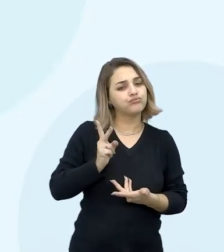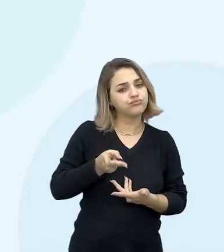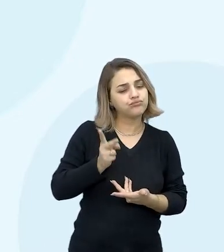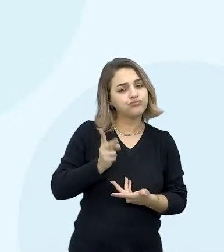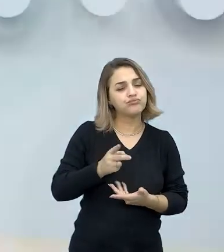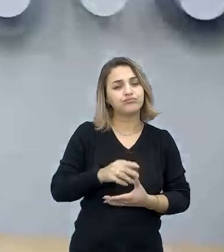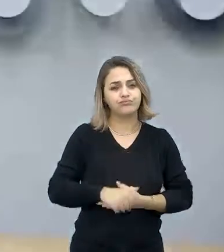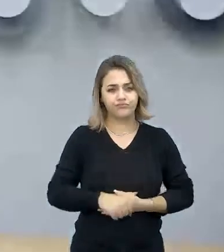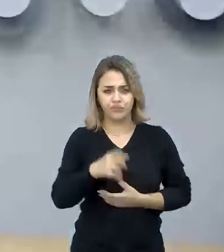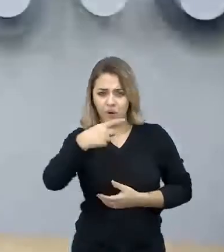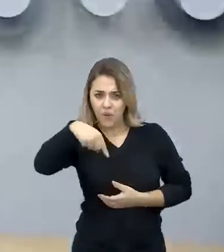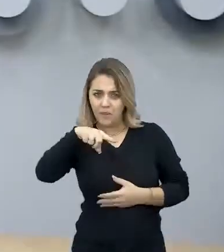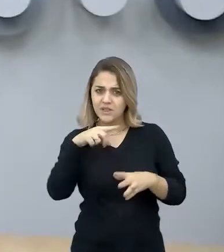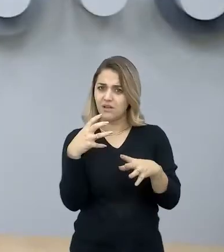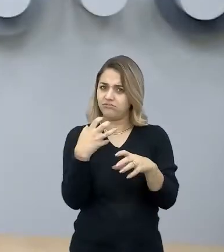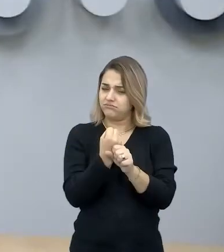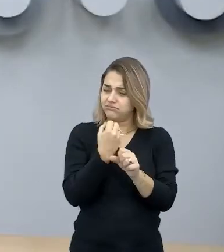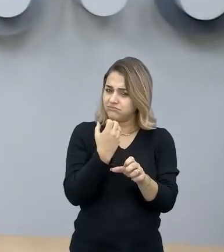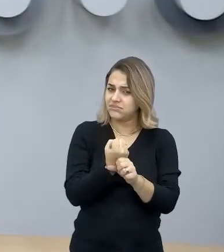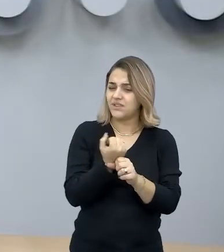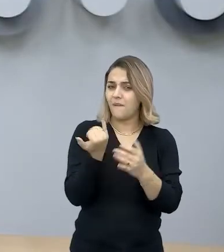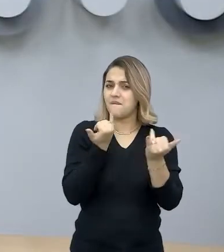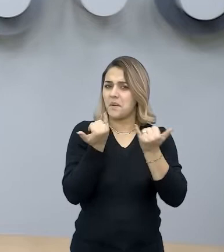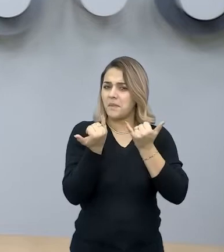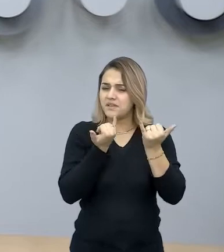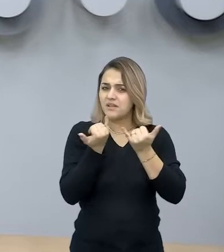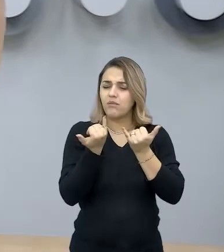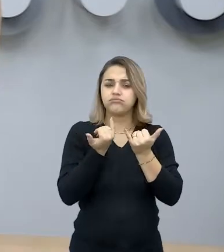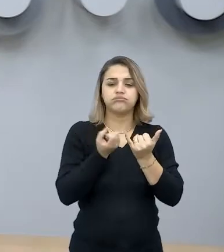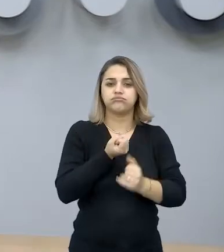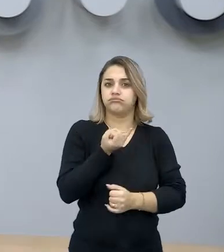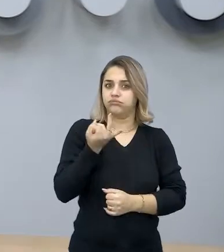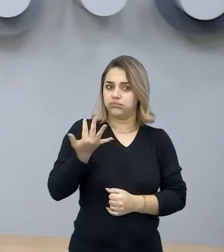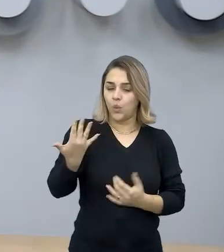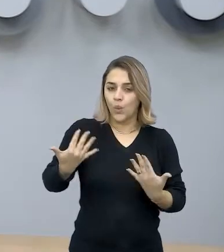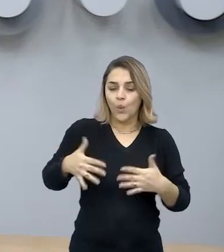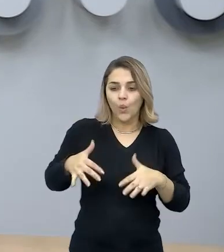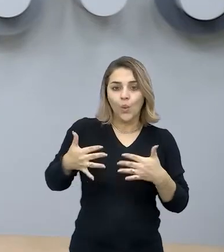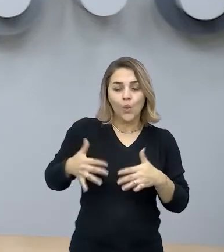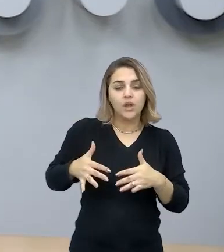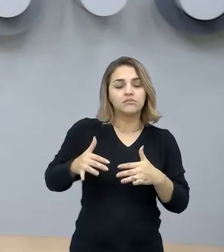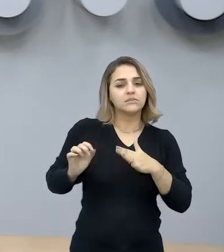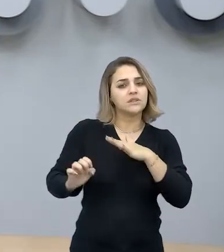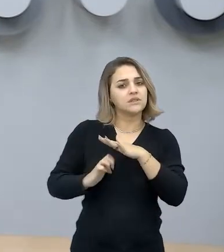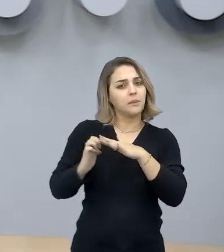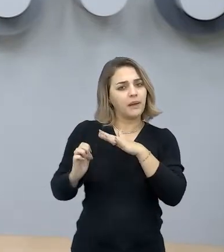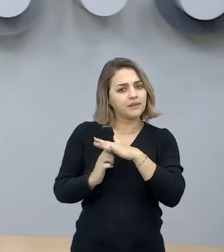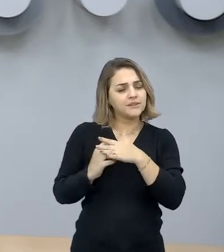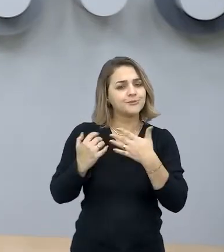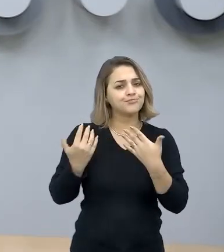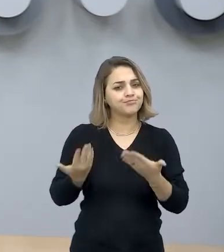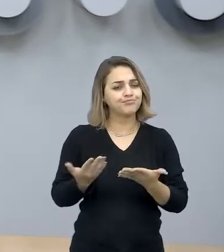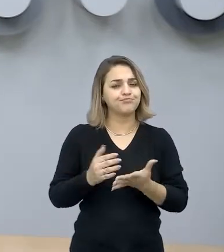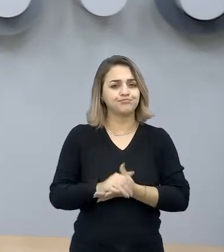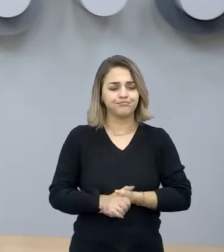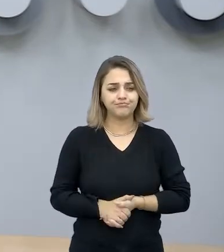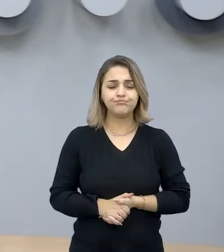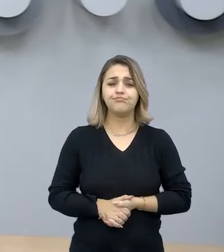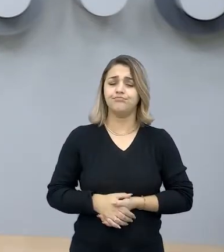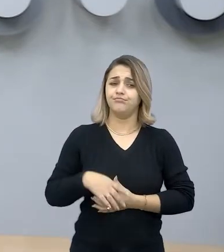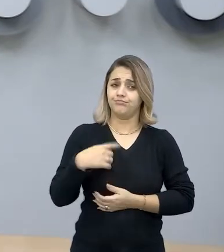vocês calculem a quantidade de informação e de dados que tudo isso não gera para as empresas, né? Então, a gente traz aqui